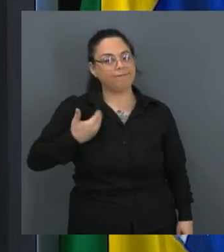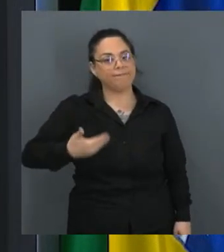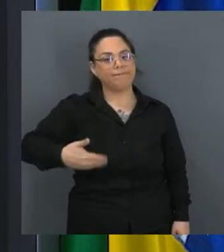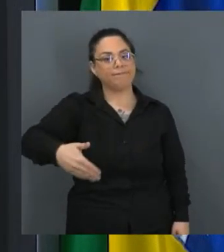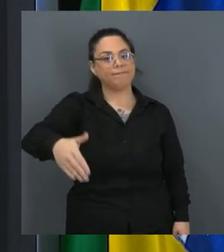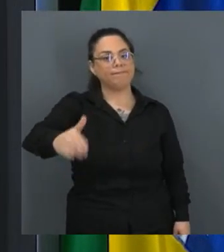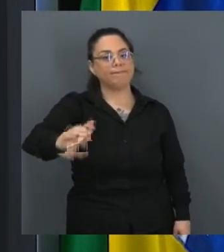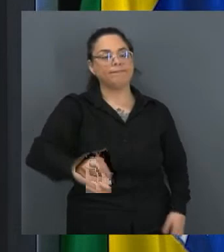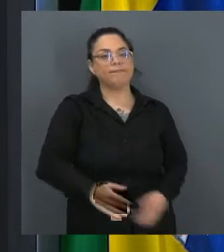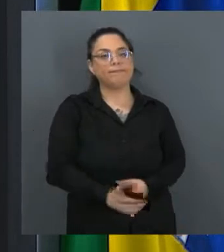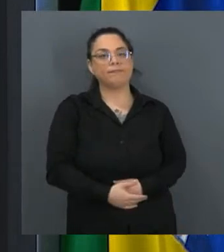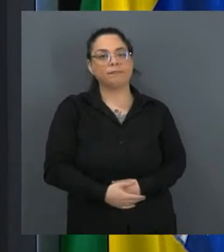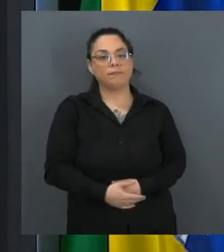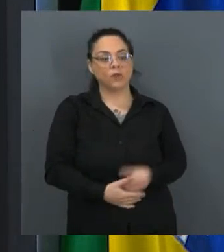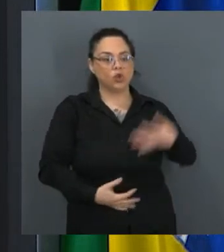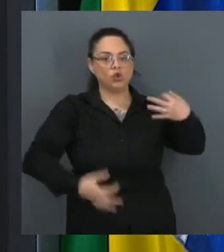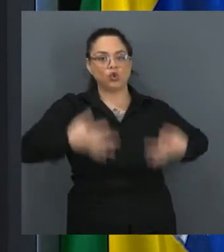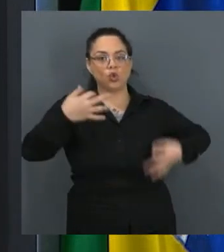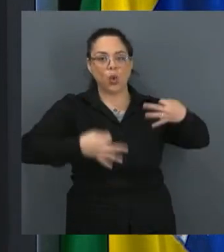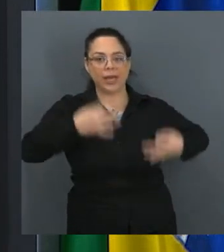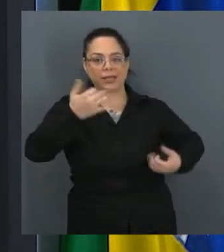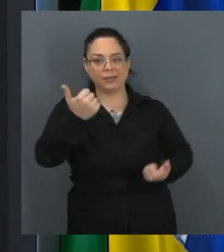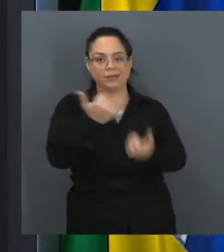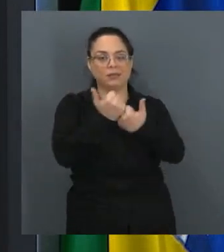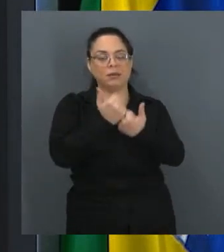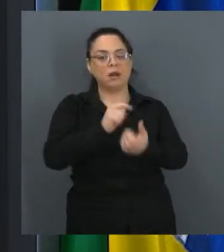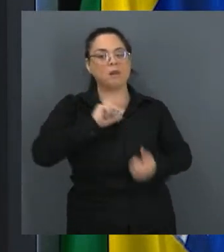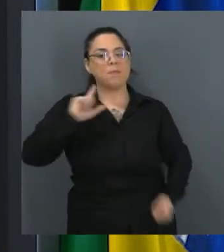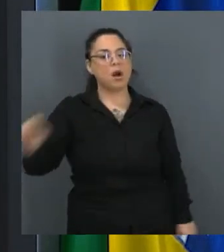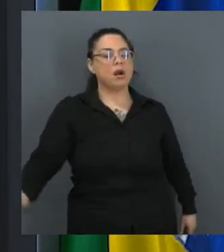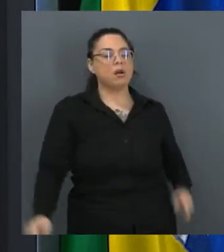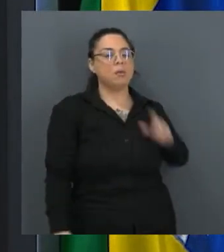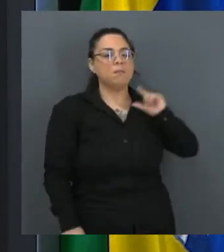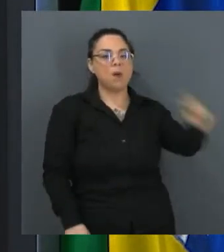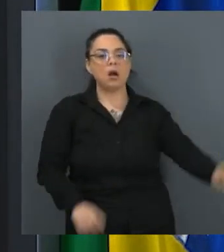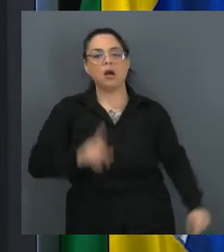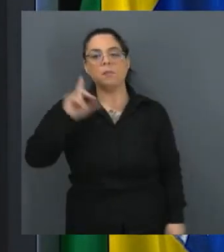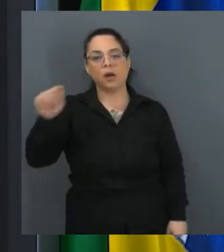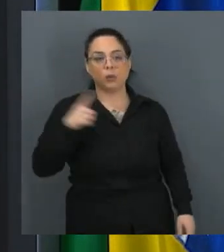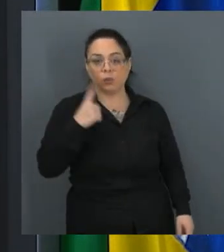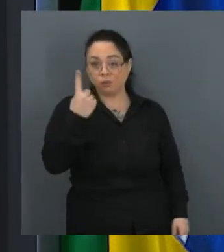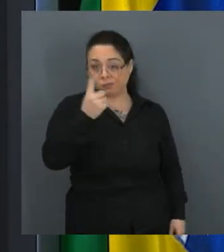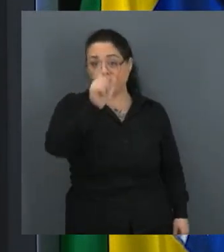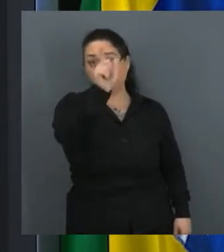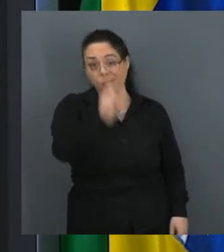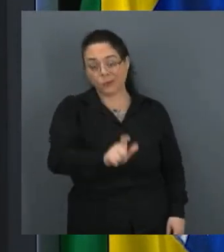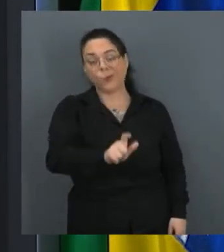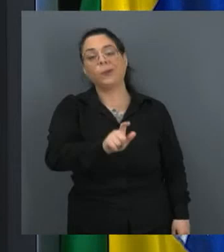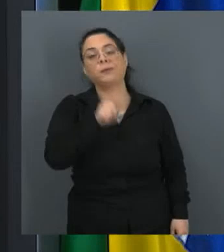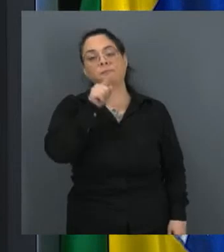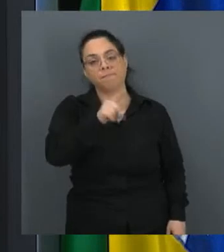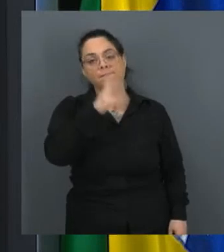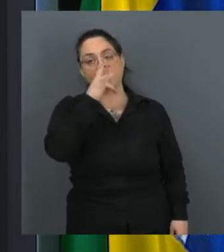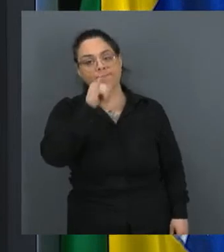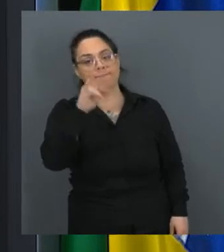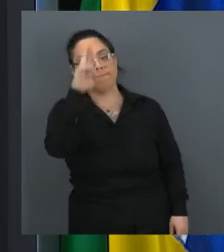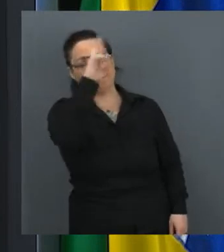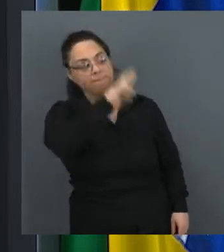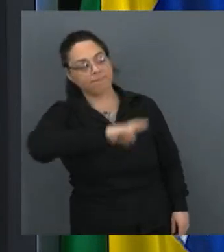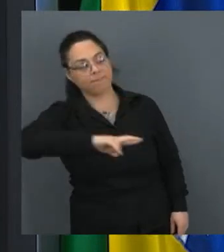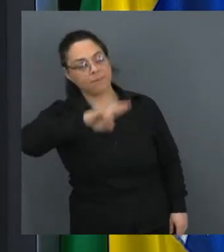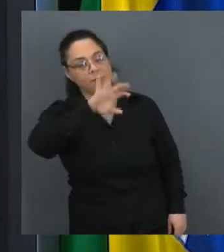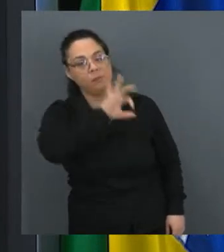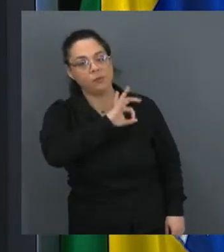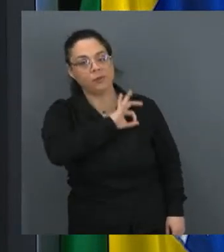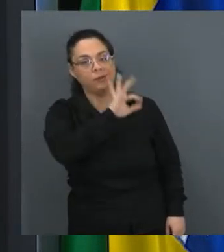juízes auxiliares saindo, e tem um que está sendo aí, parece que investigado até pela